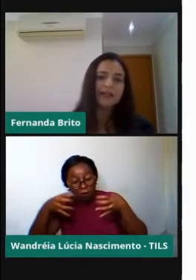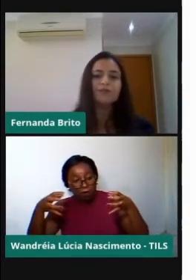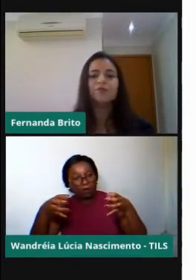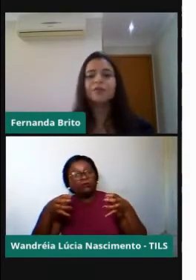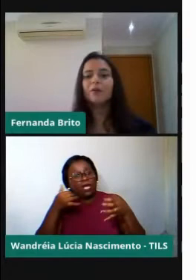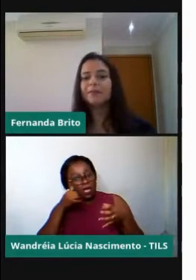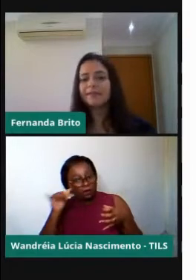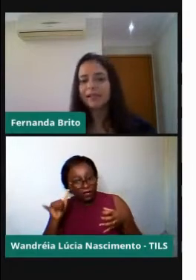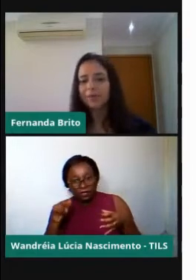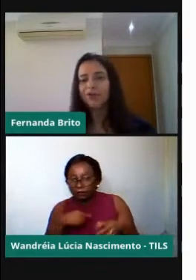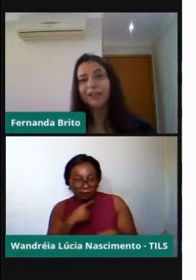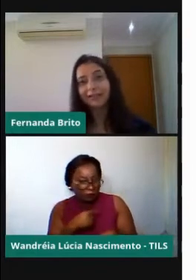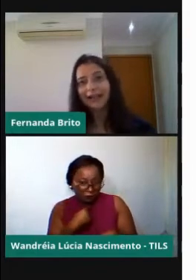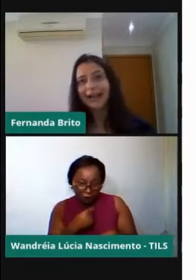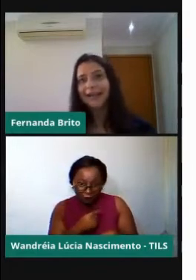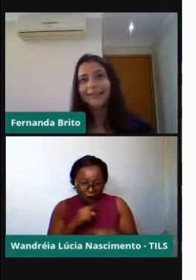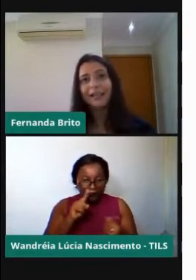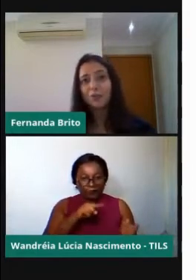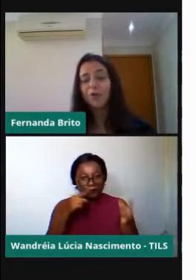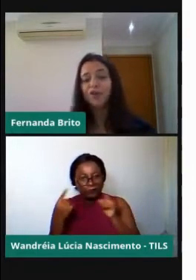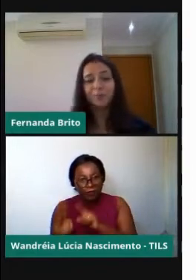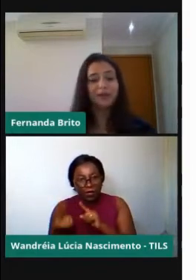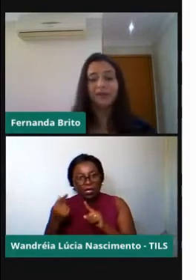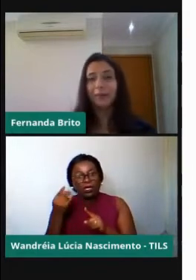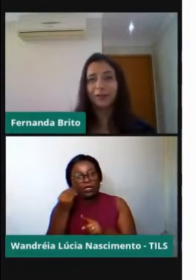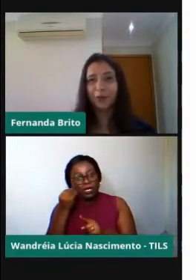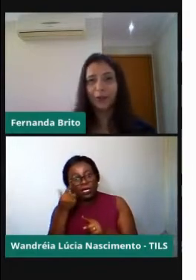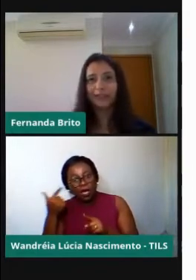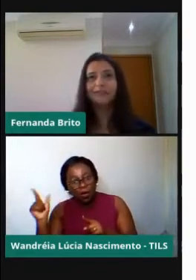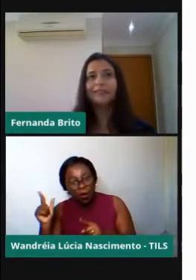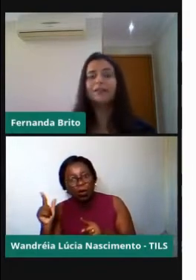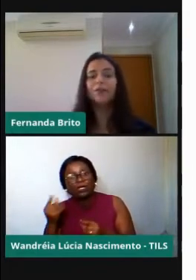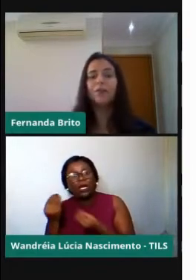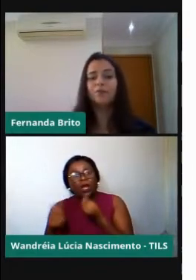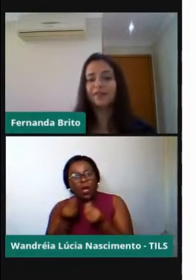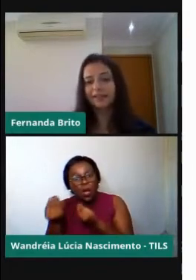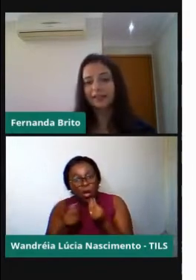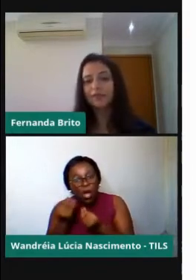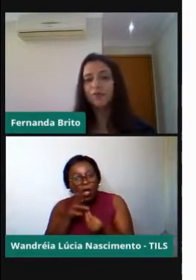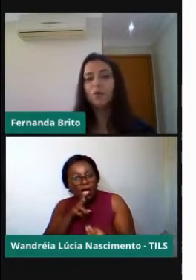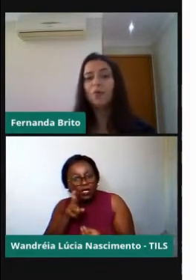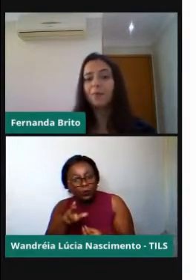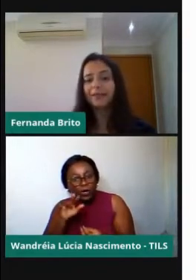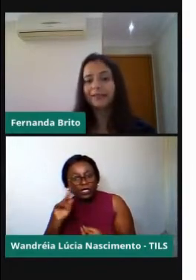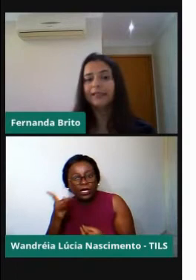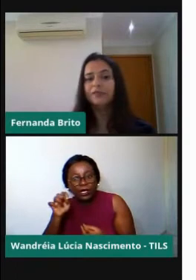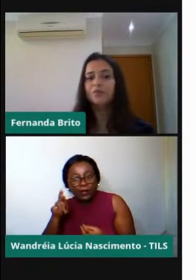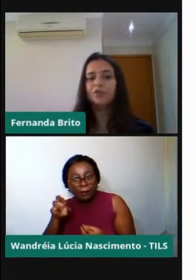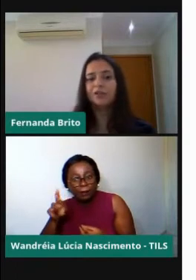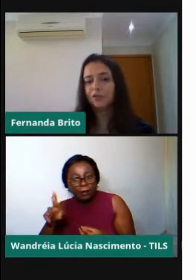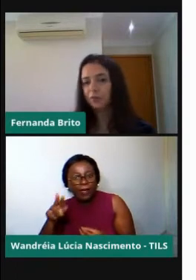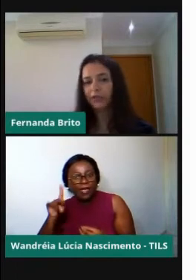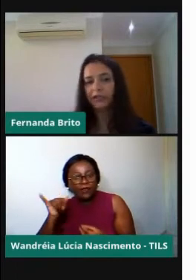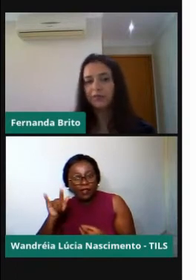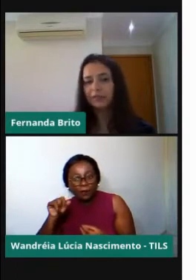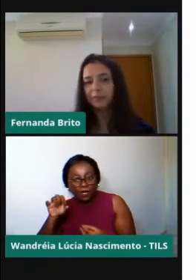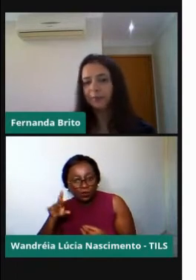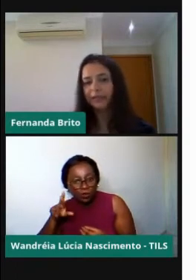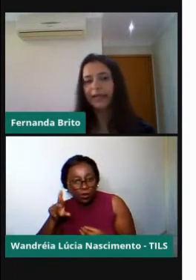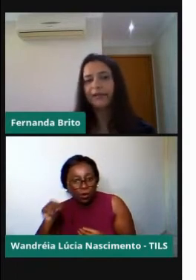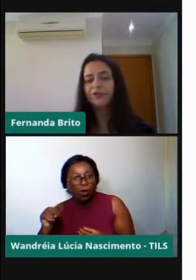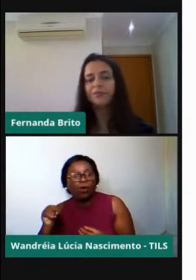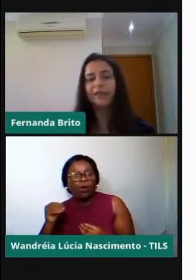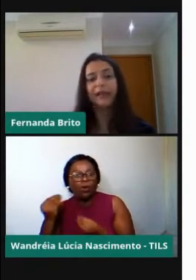conseguimos fazer isso, então precisamos tratar essa resposta hiperinflamatória, né? Como fazer isso, como combater, que substâncias poderiam